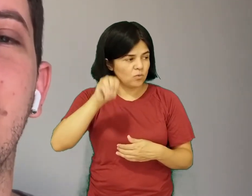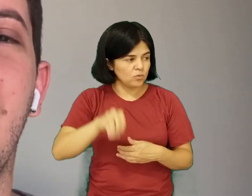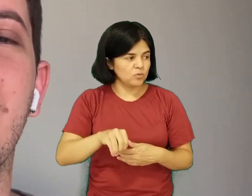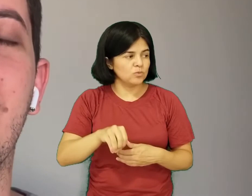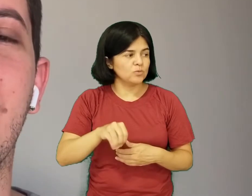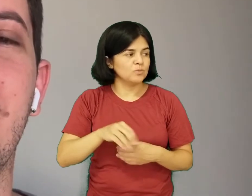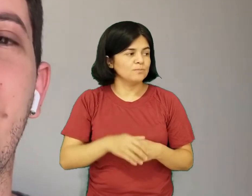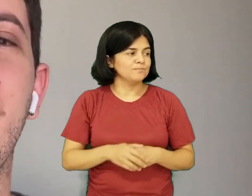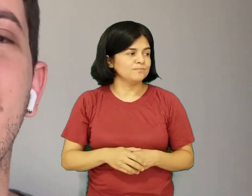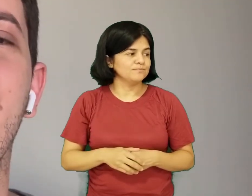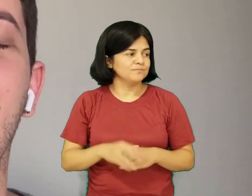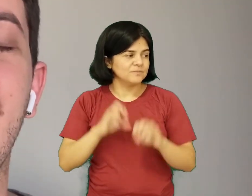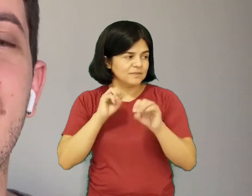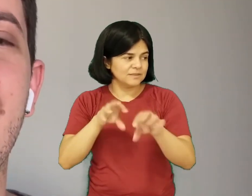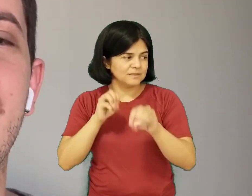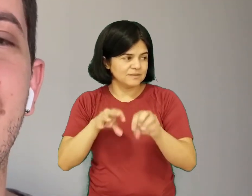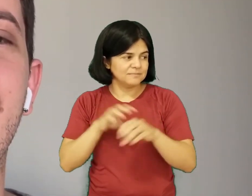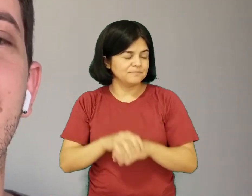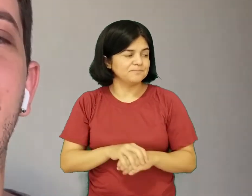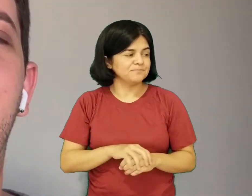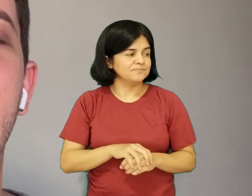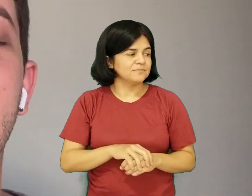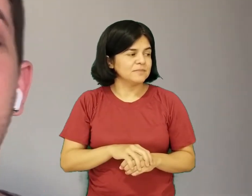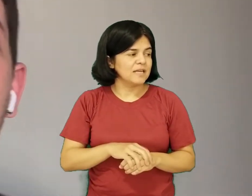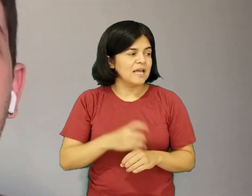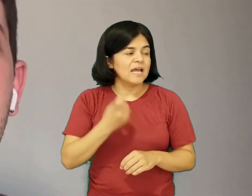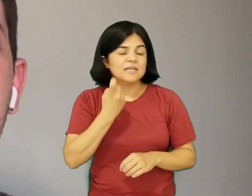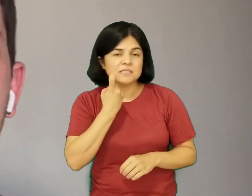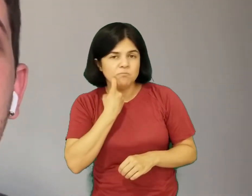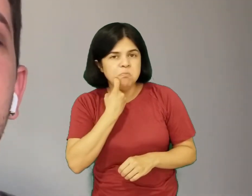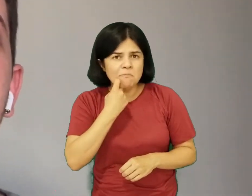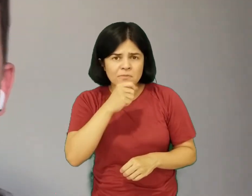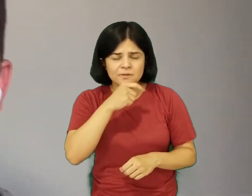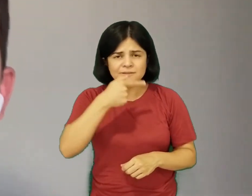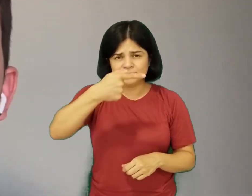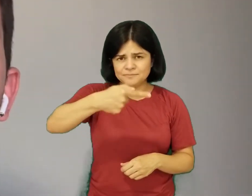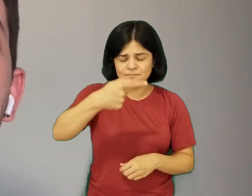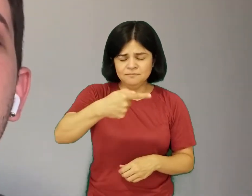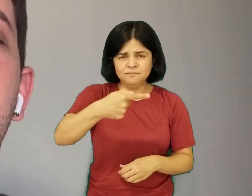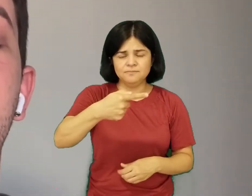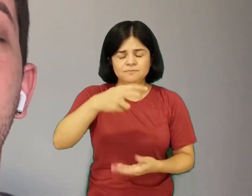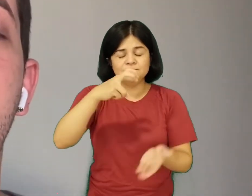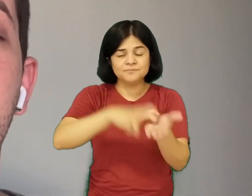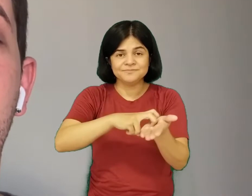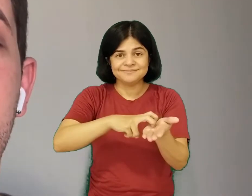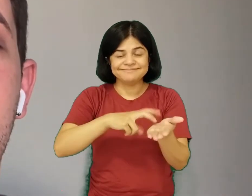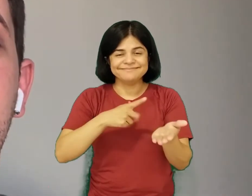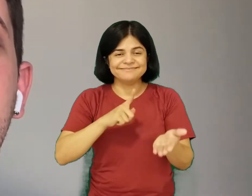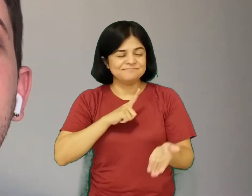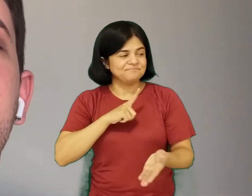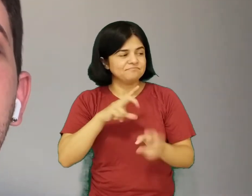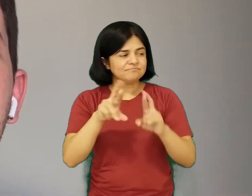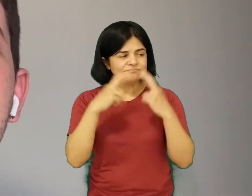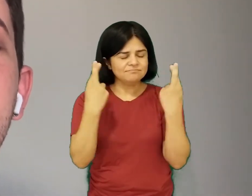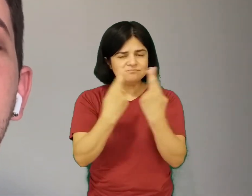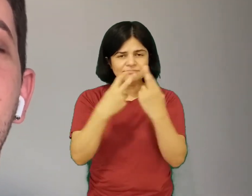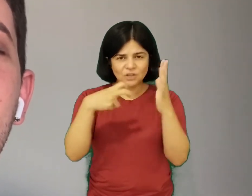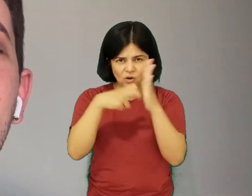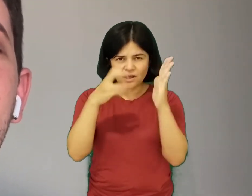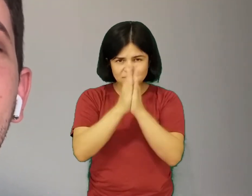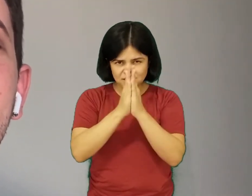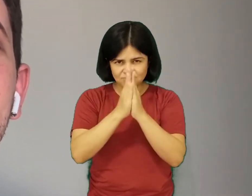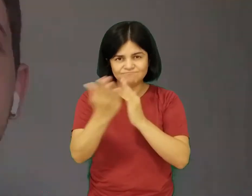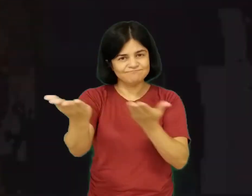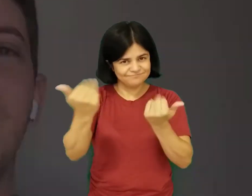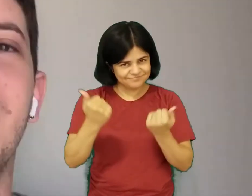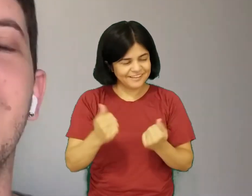lá no Varjão. Já na sexta, às 7h, nós teremos mais uma reunião de oração. Participe